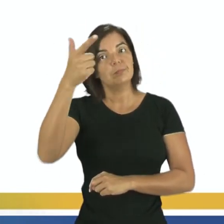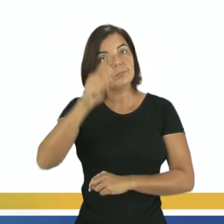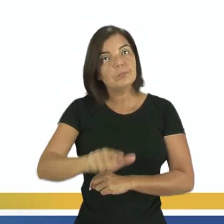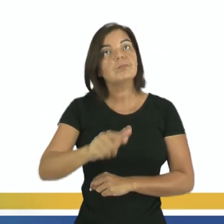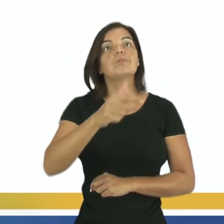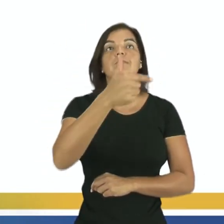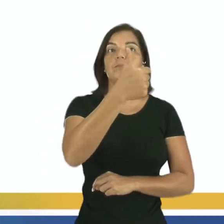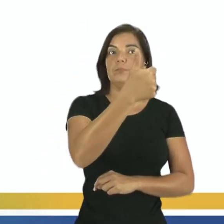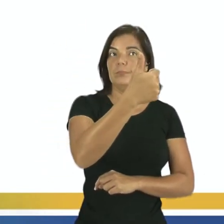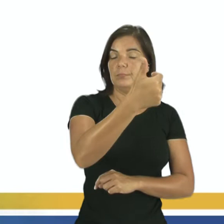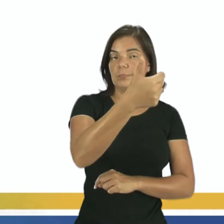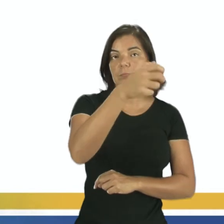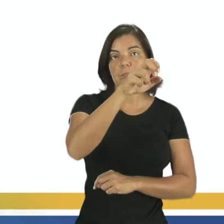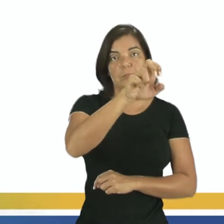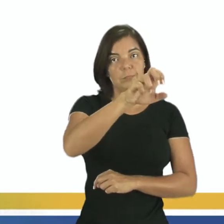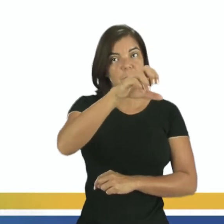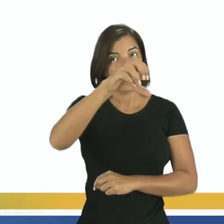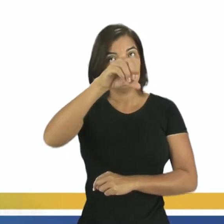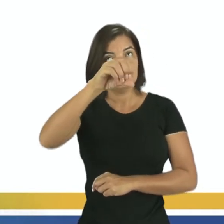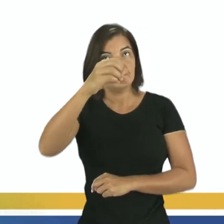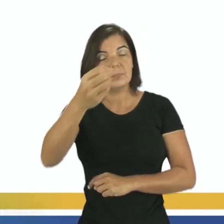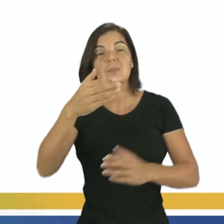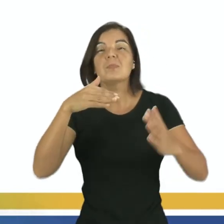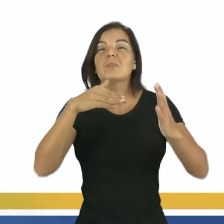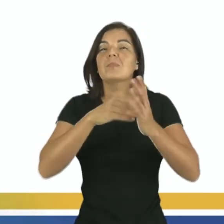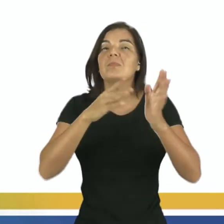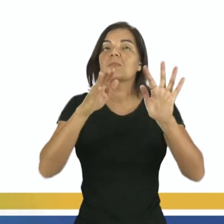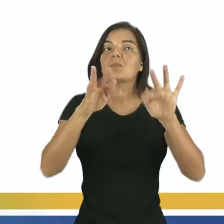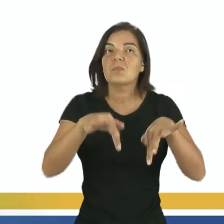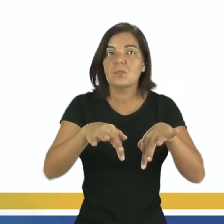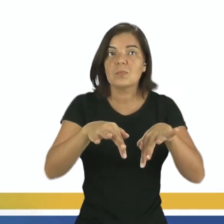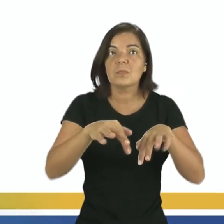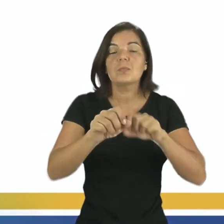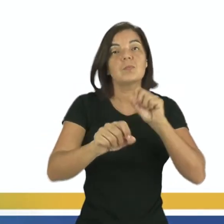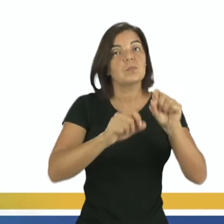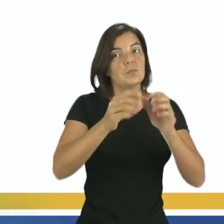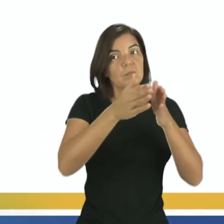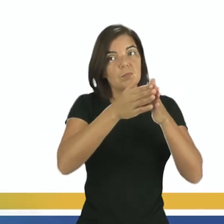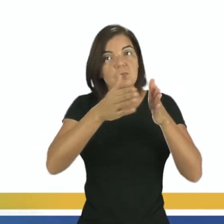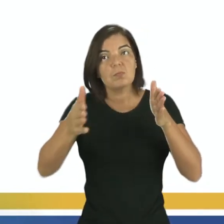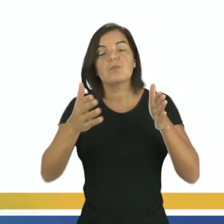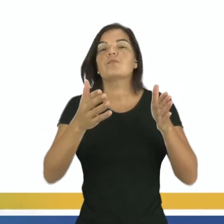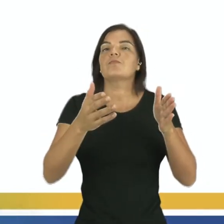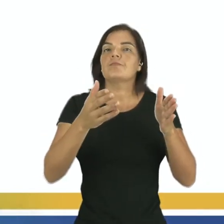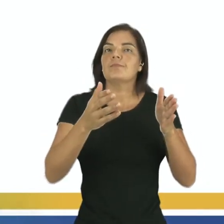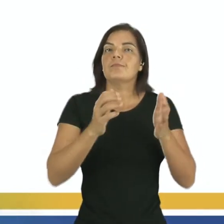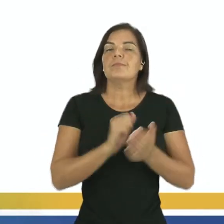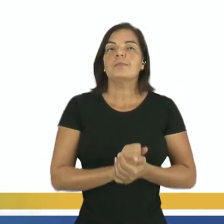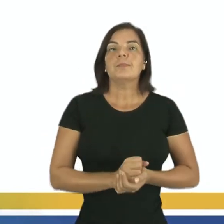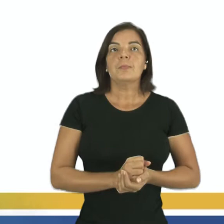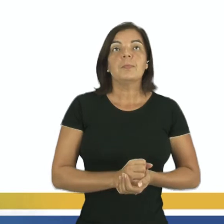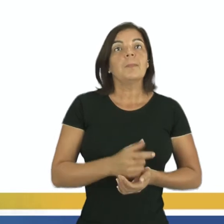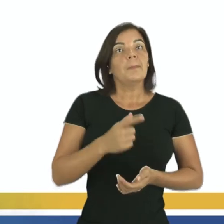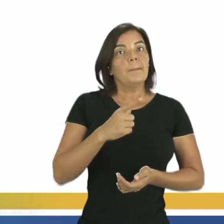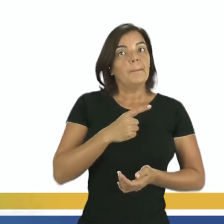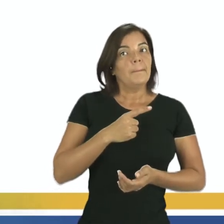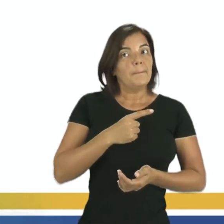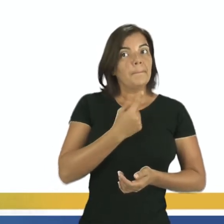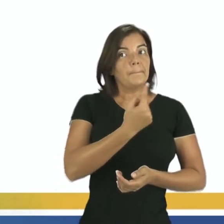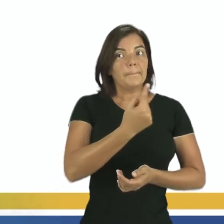novo, porque ainda tem divisível por 2 ali, até que no final você obtém uma sequência ali de uns, né? E aí